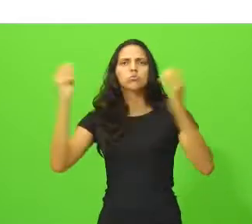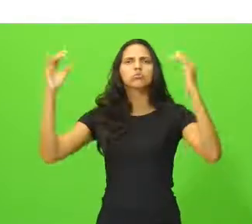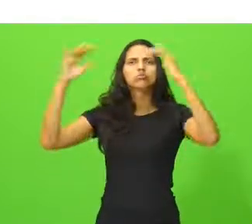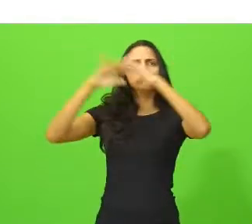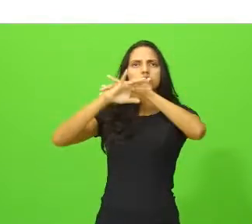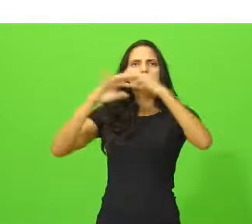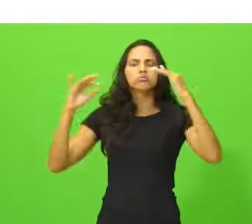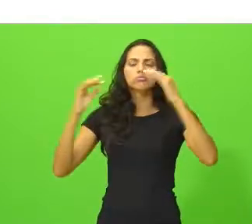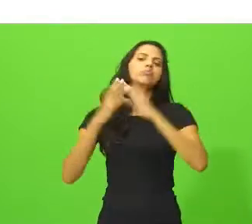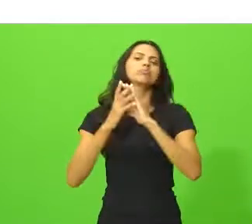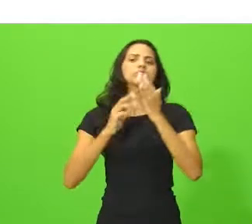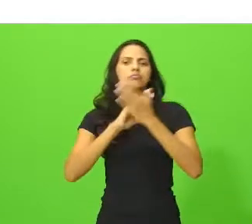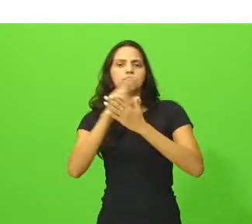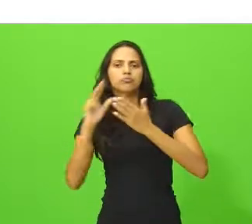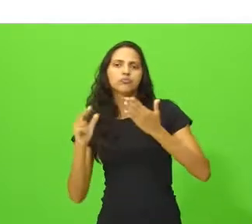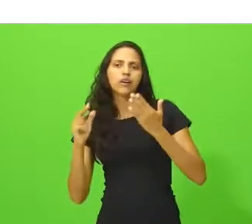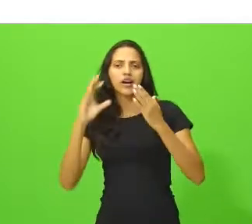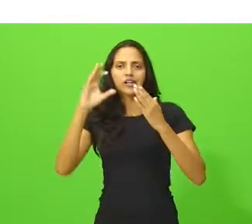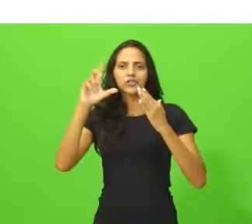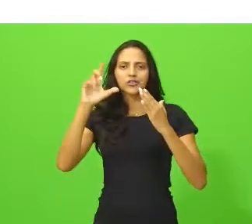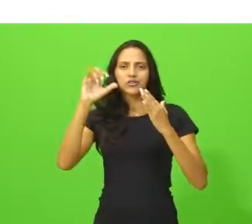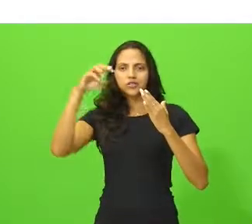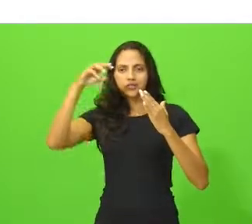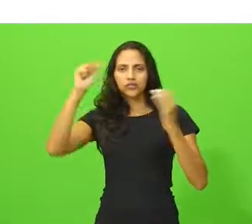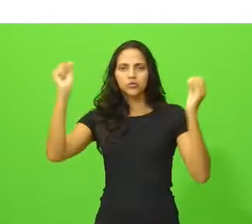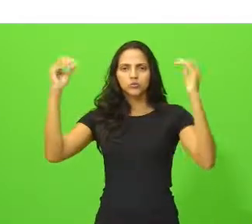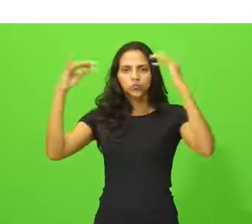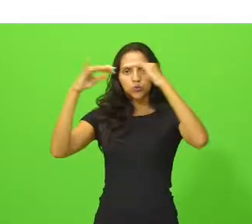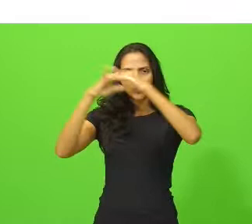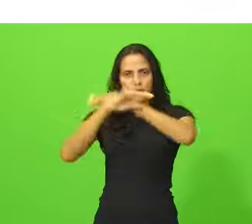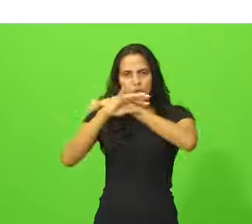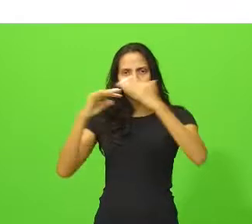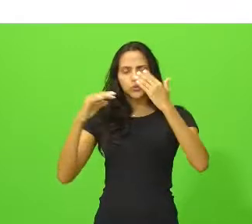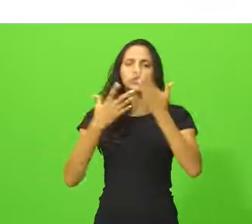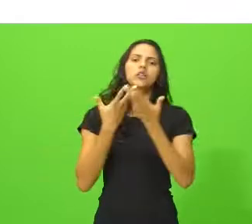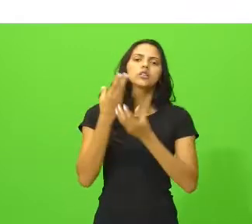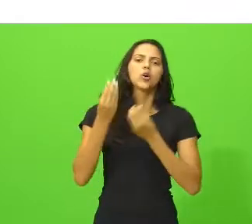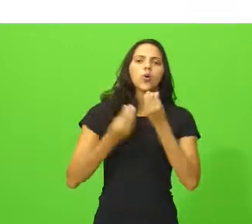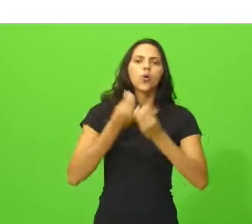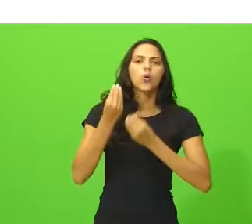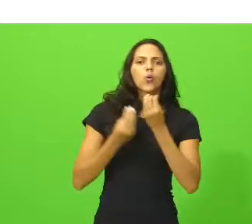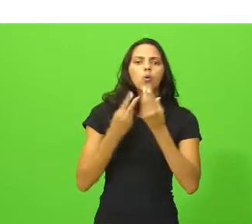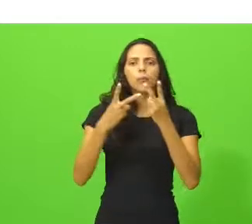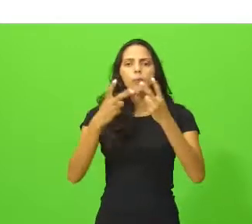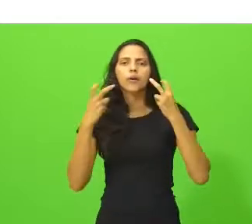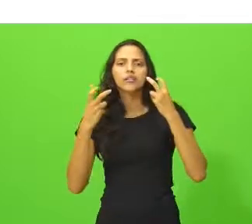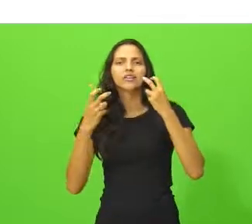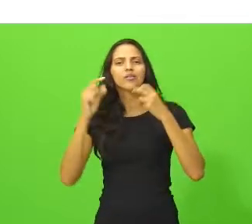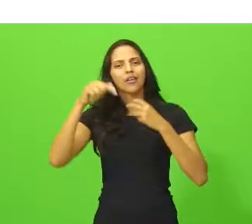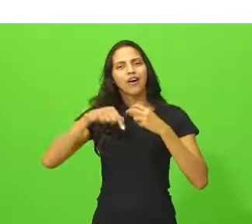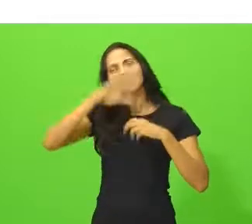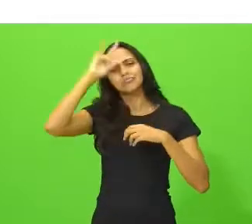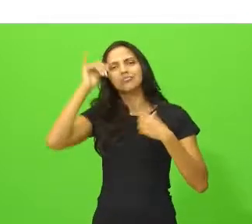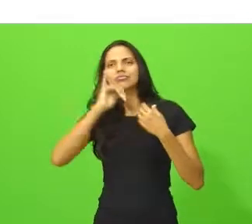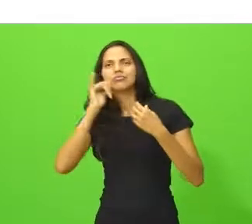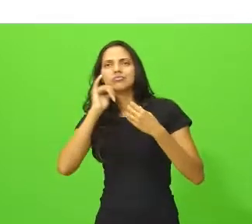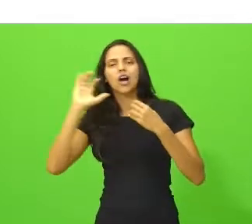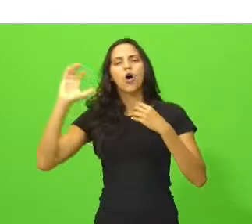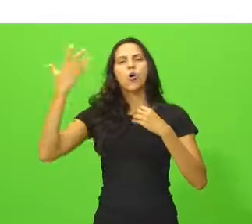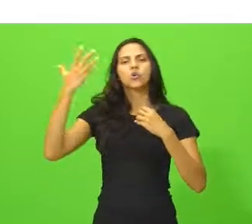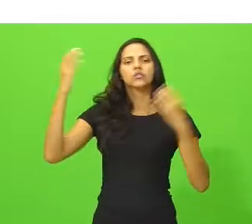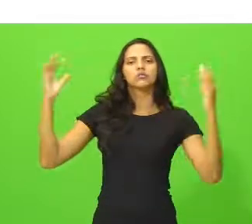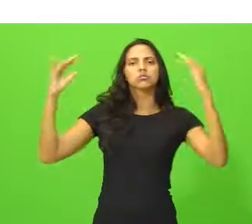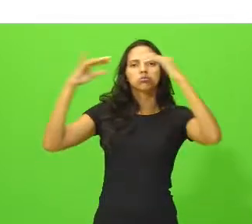vulneráveis às variações climáticas. A vulnerabilidade é a medida pela qual uma sociedade é